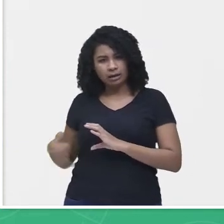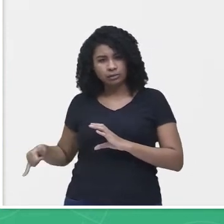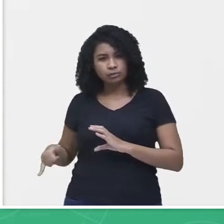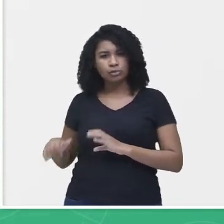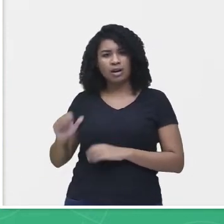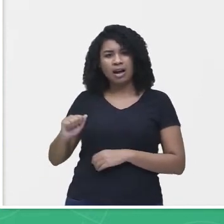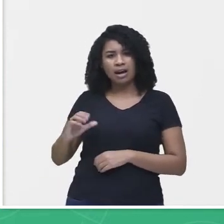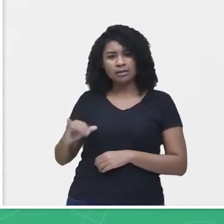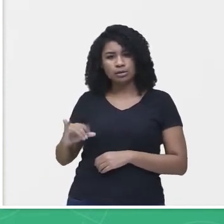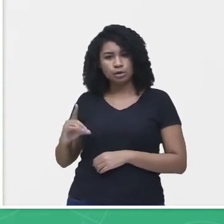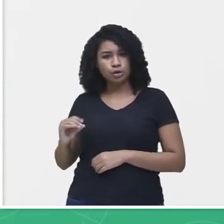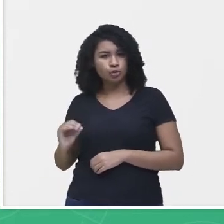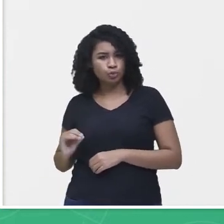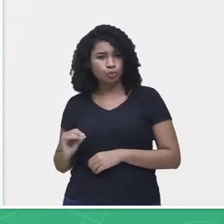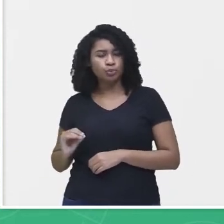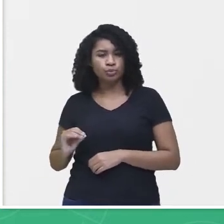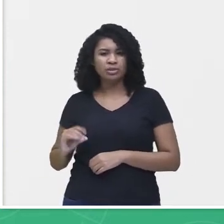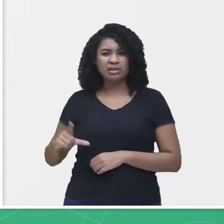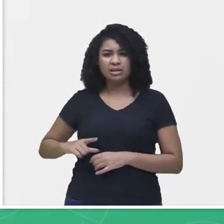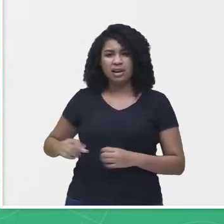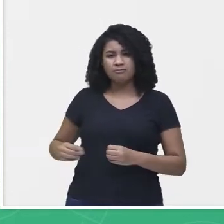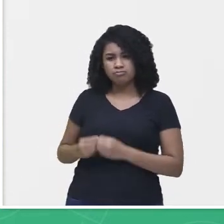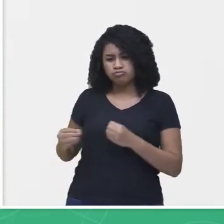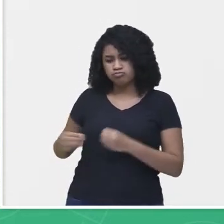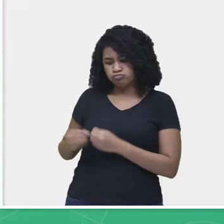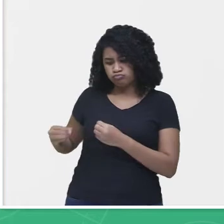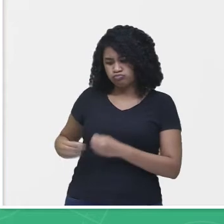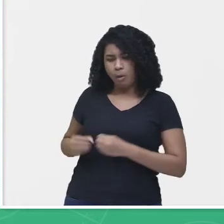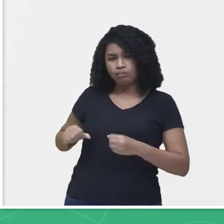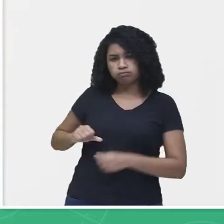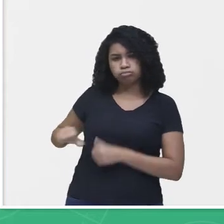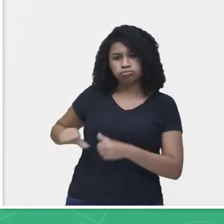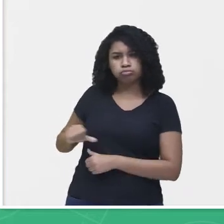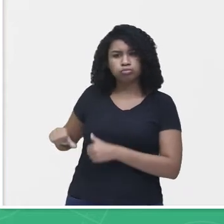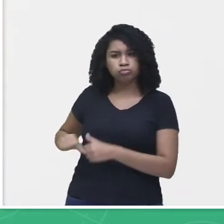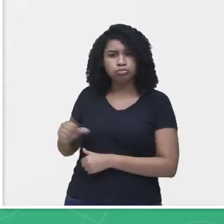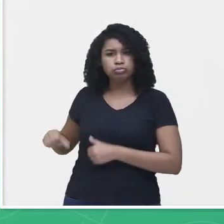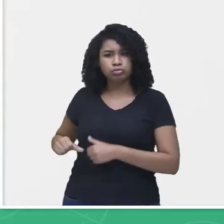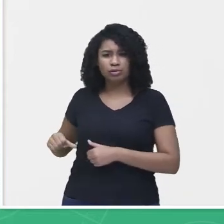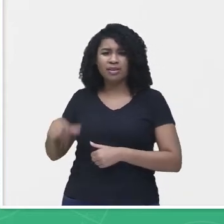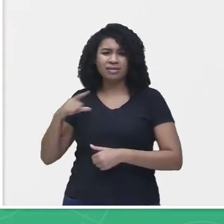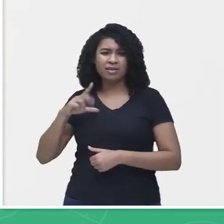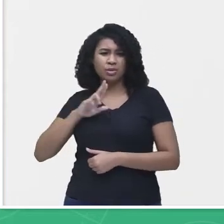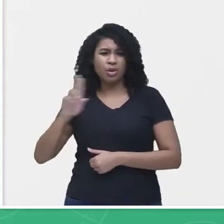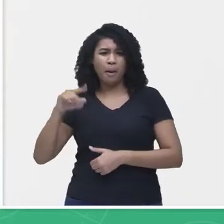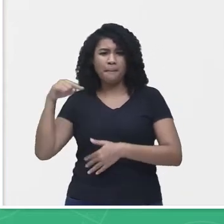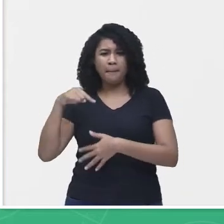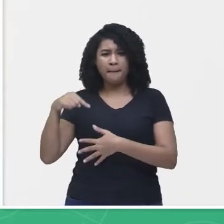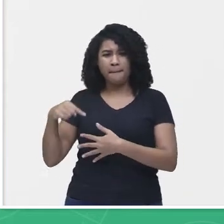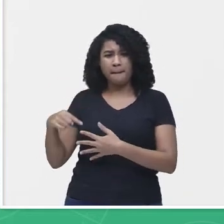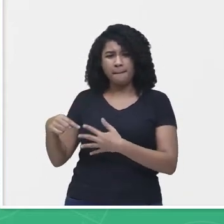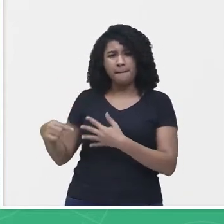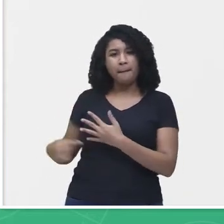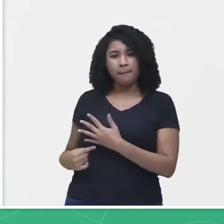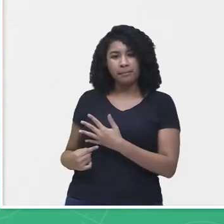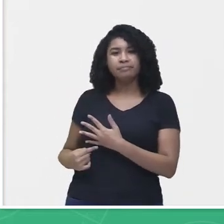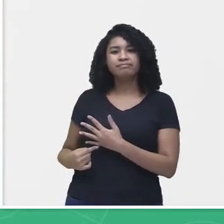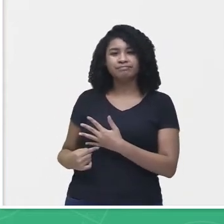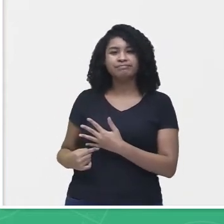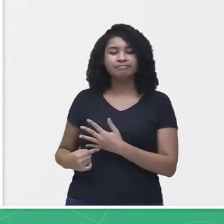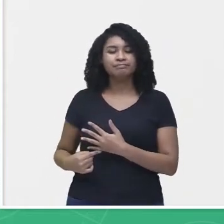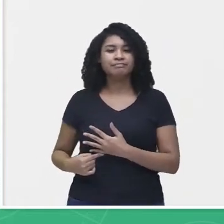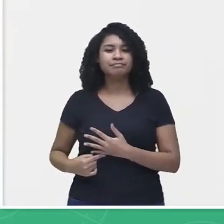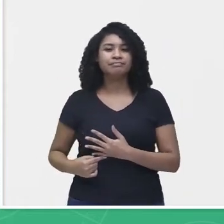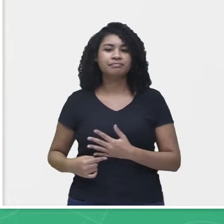feita por meio de enzimas, entre elas a amilase pancreática, a quimiotripsina e a tripsina, que